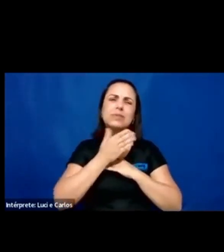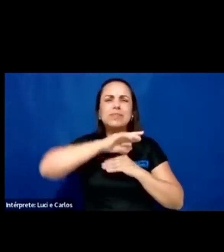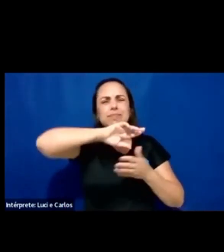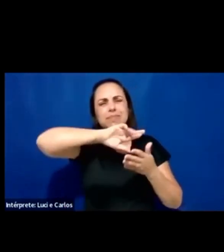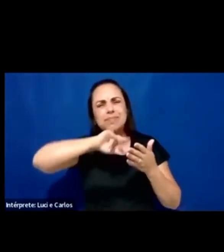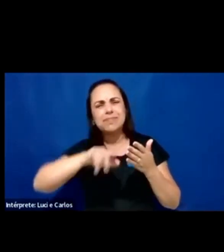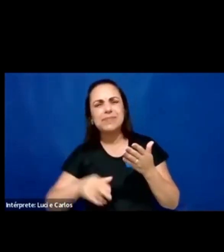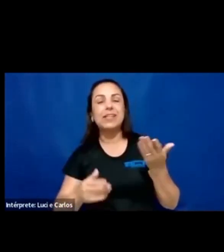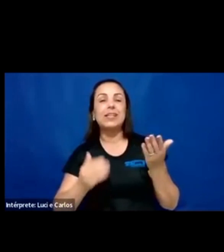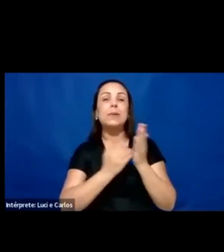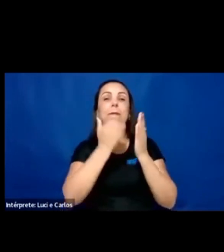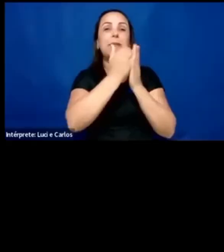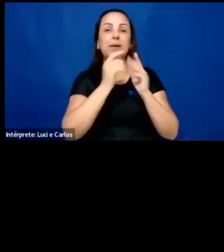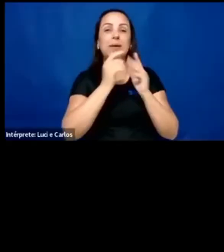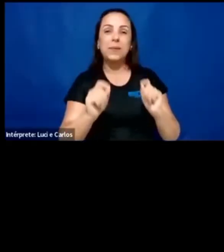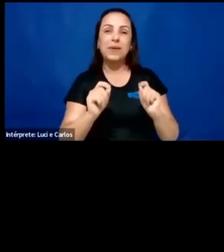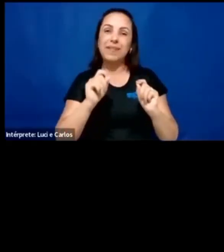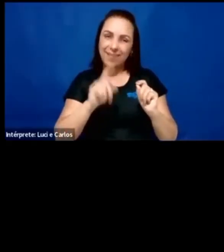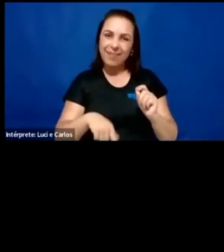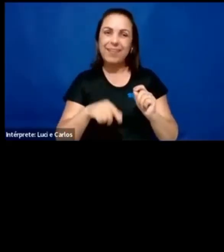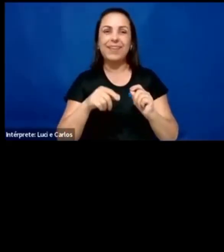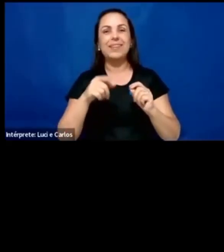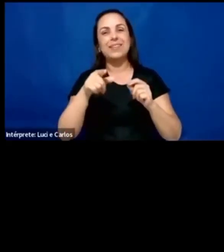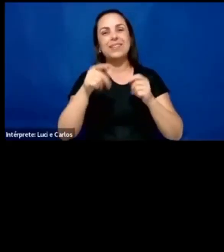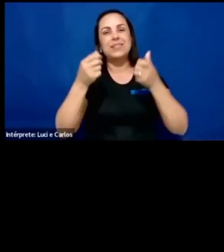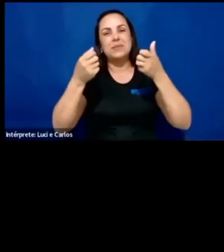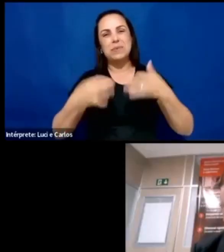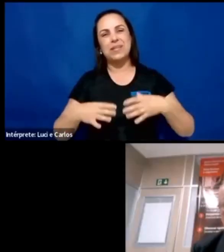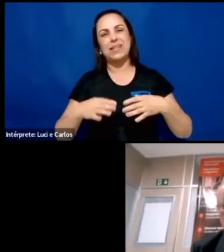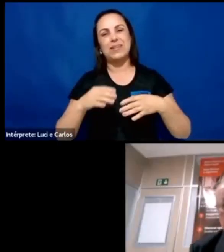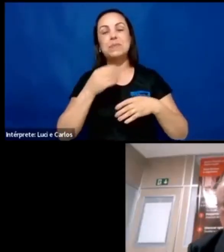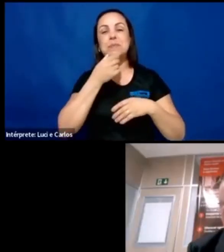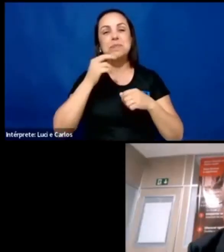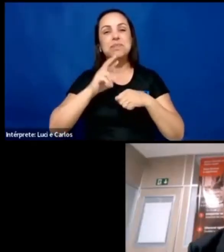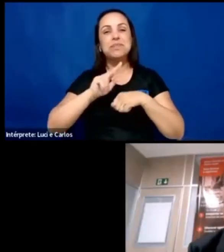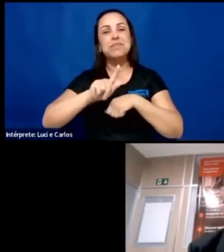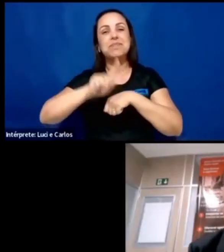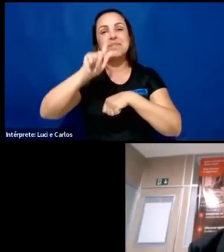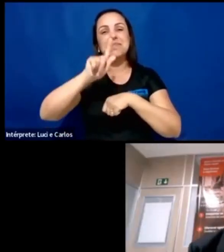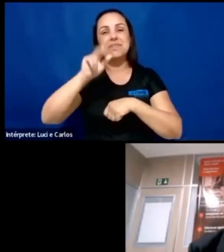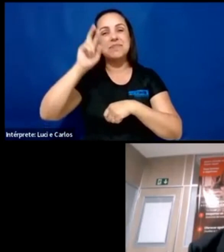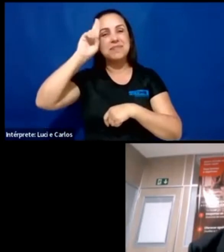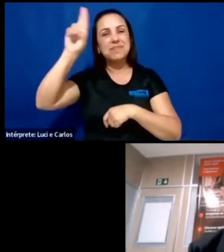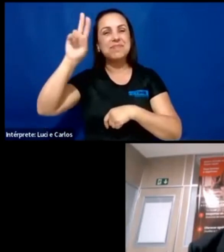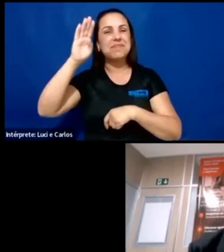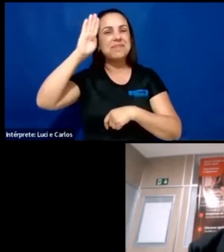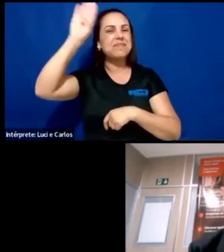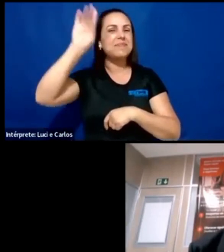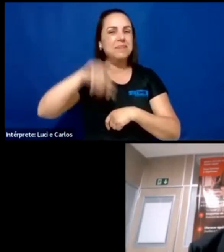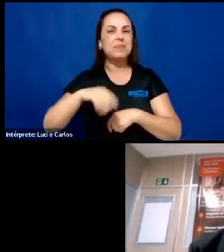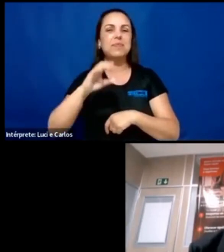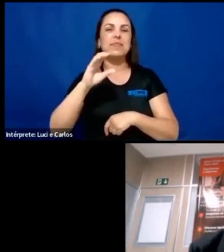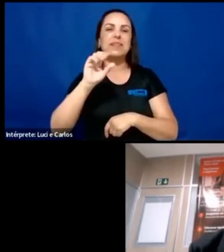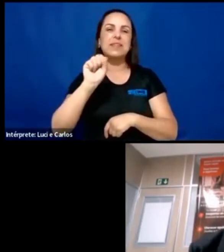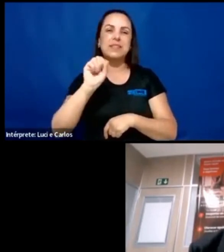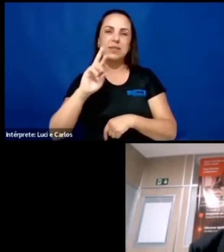nosso CEO aqui, nosso mestre. É ele que vai explicar isso para vocês. Ele vai mostrar isso já já sobre